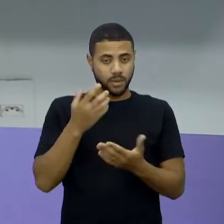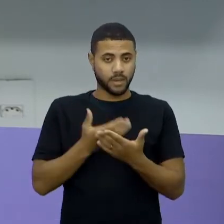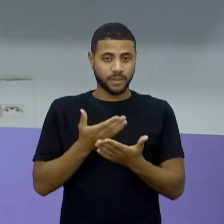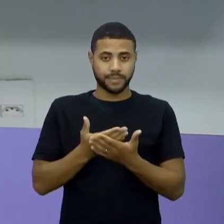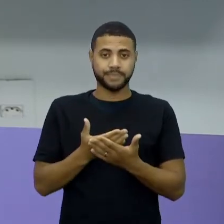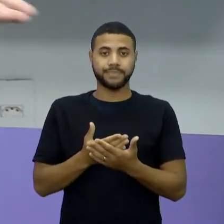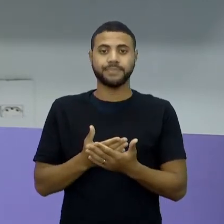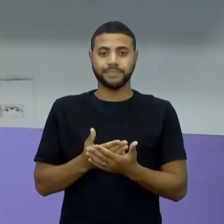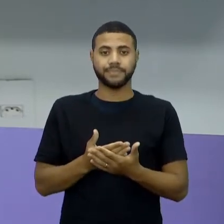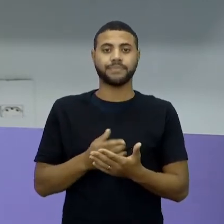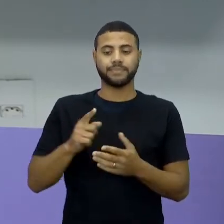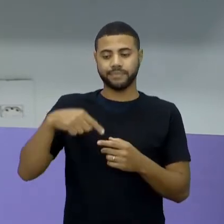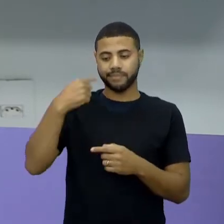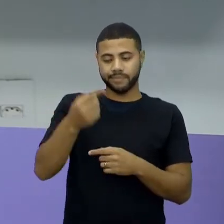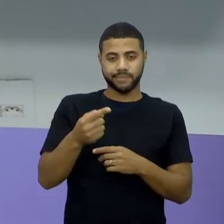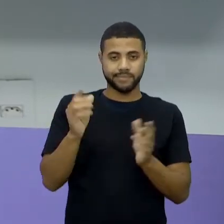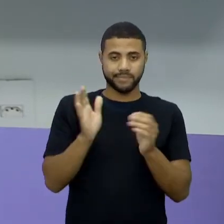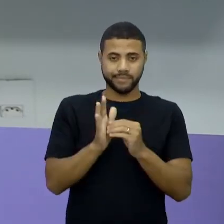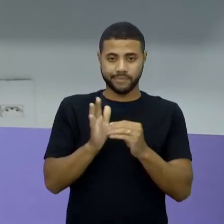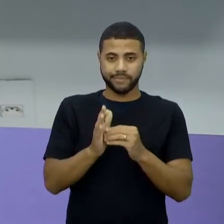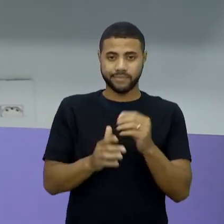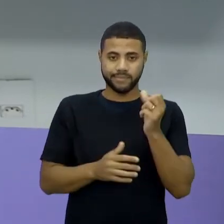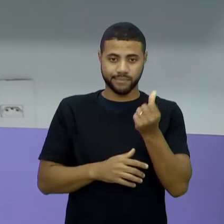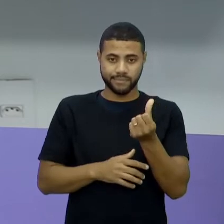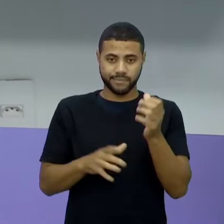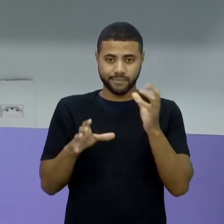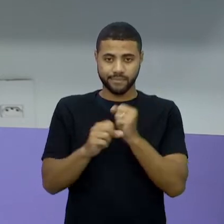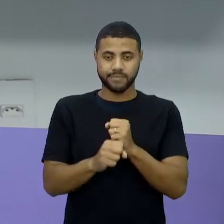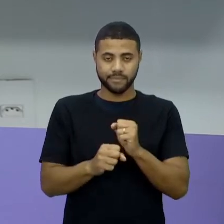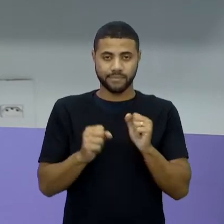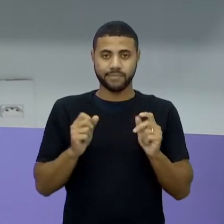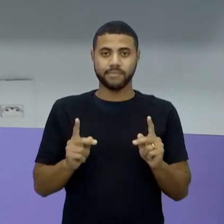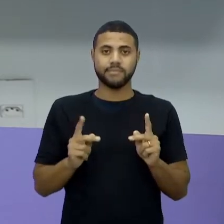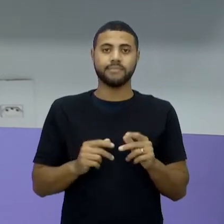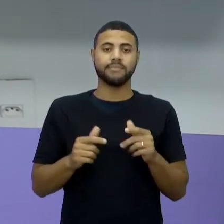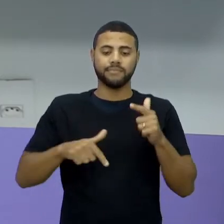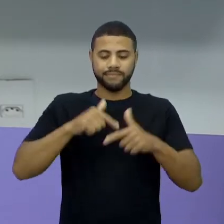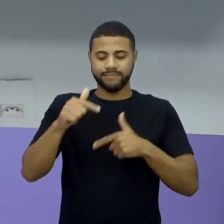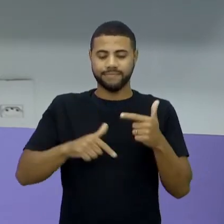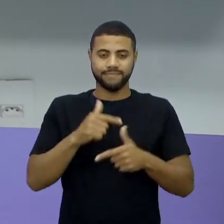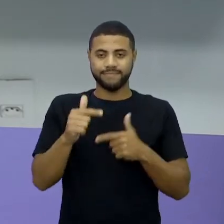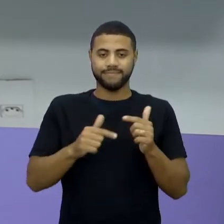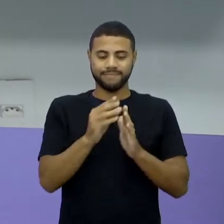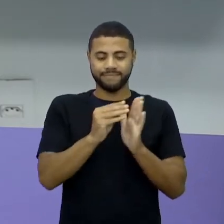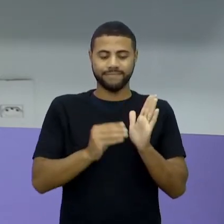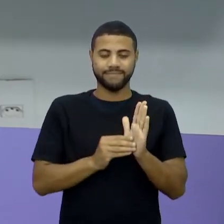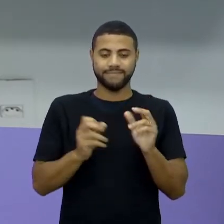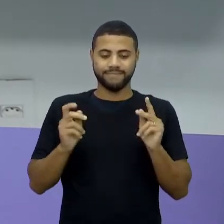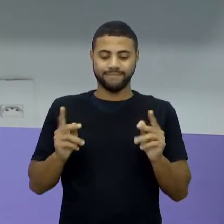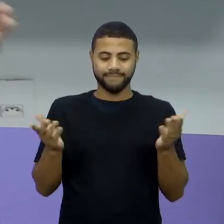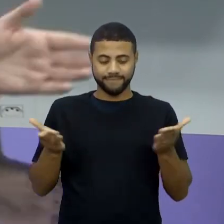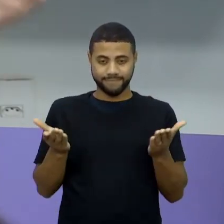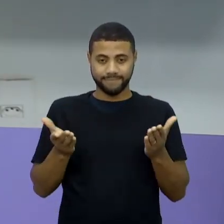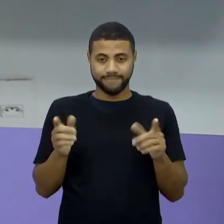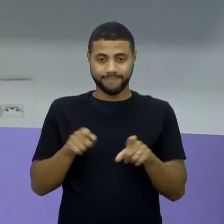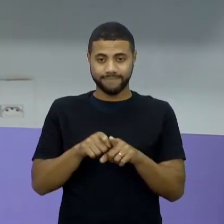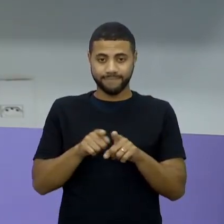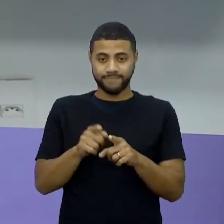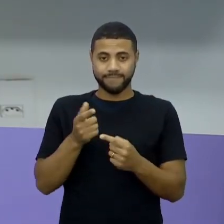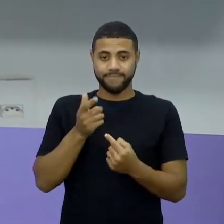Então, a gente tem essa aula e mais uma que vai fechar o trabalho com o nosso componente. Hoje, pessoal, a gente vai